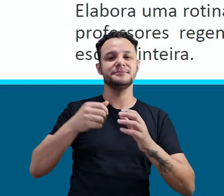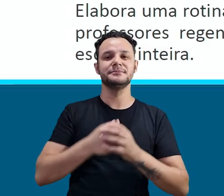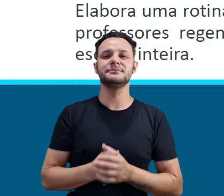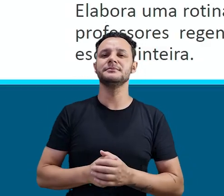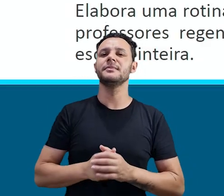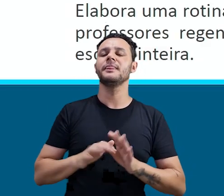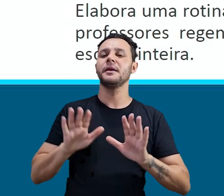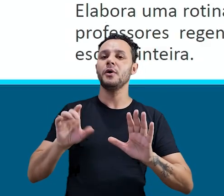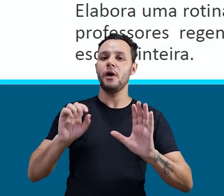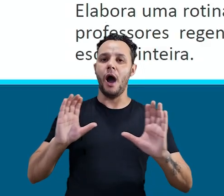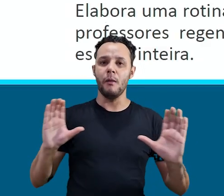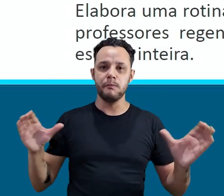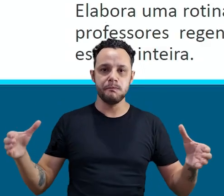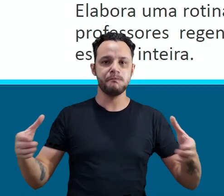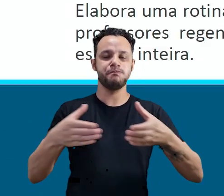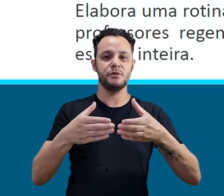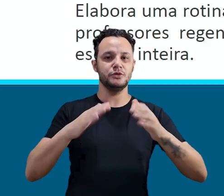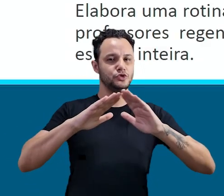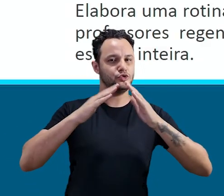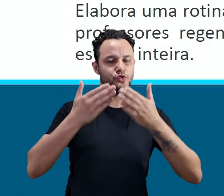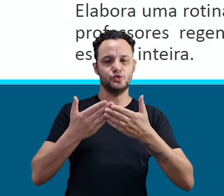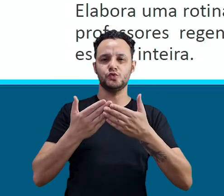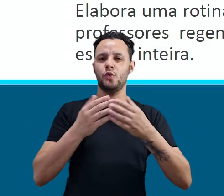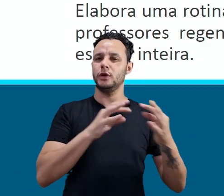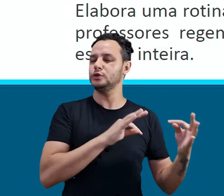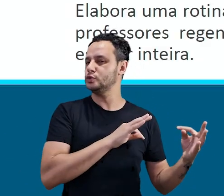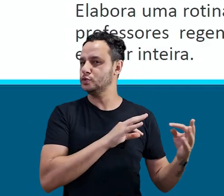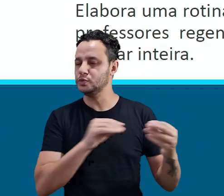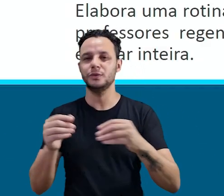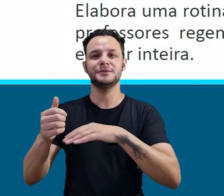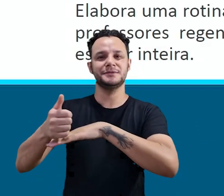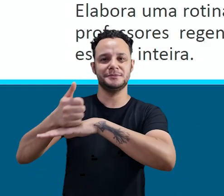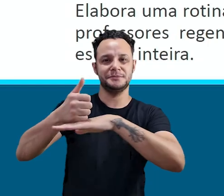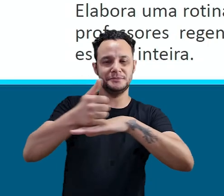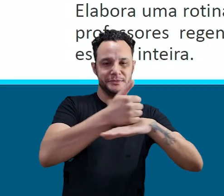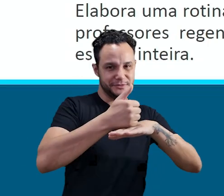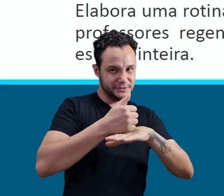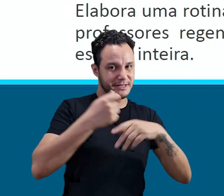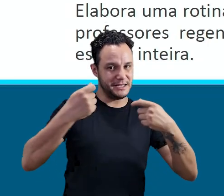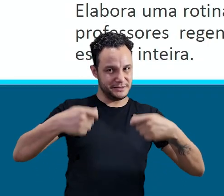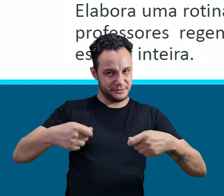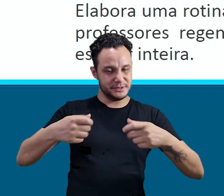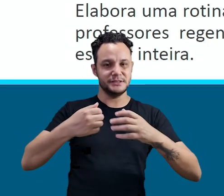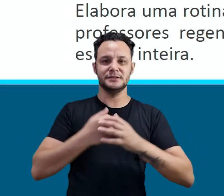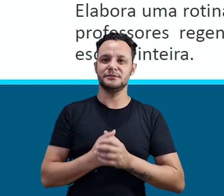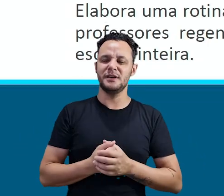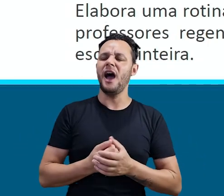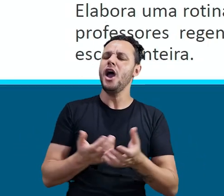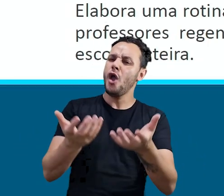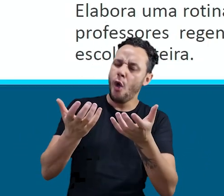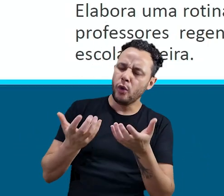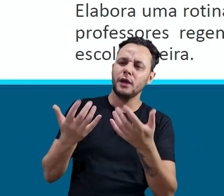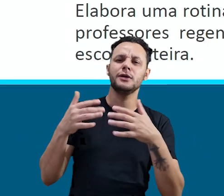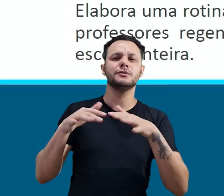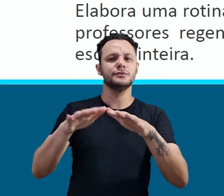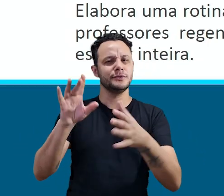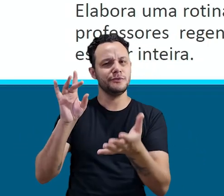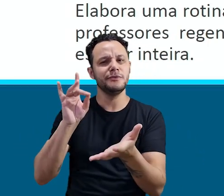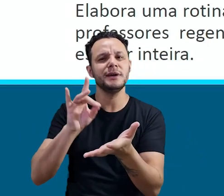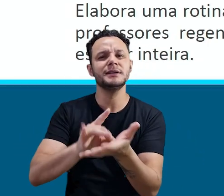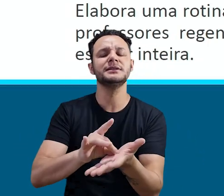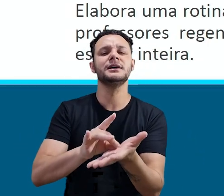importante lembrar que é fundamental fazer uma reunião com a equipe escolar inteira, porque se eu quero uma inclusão de verdade,